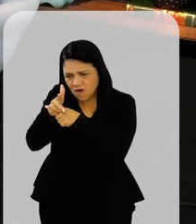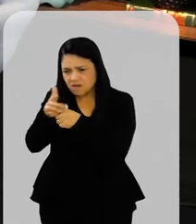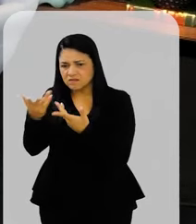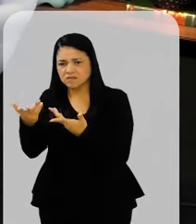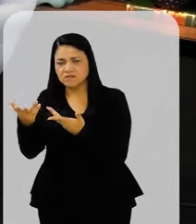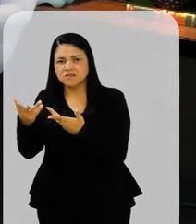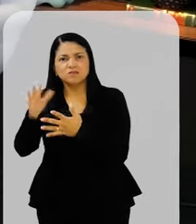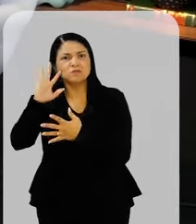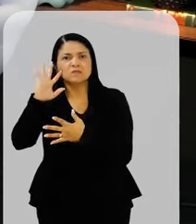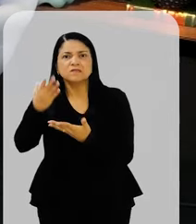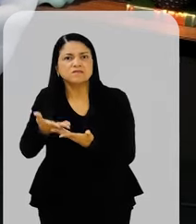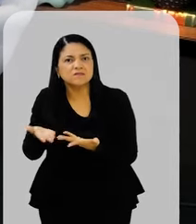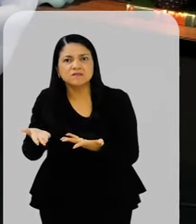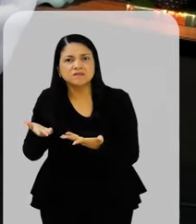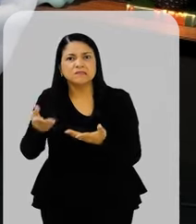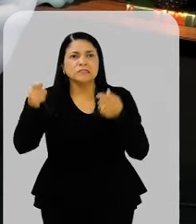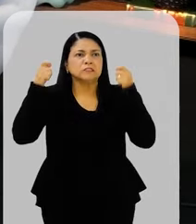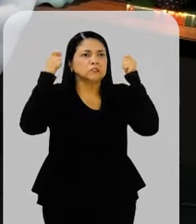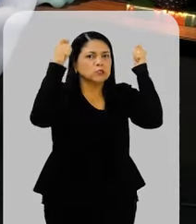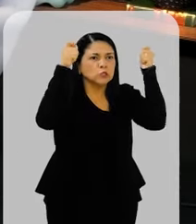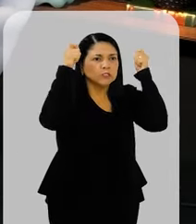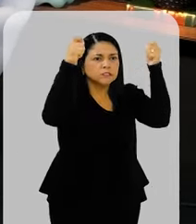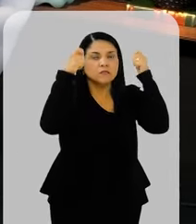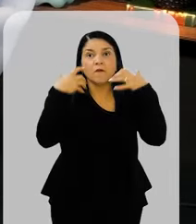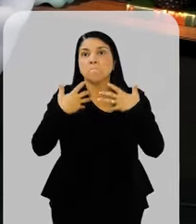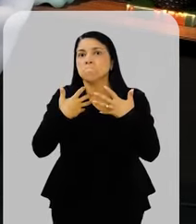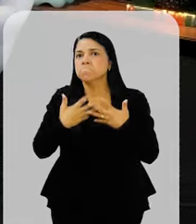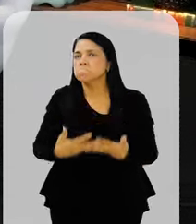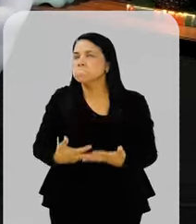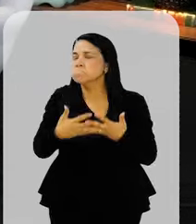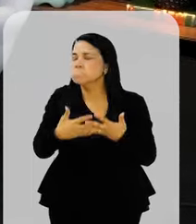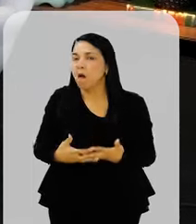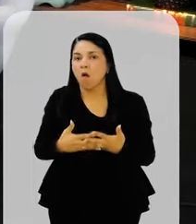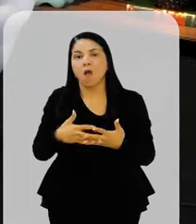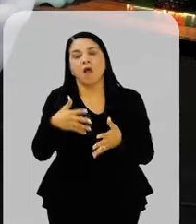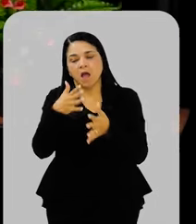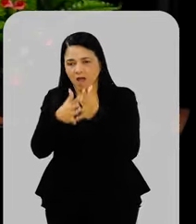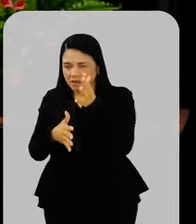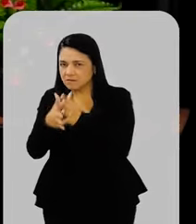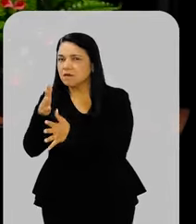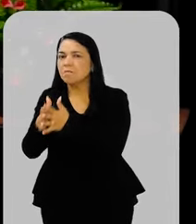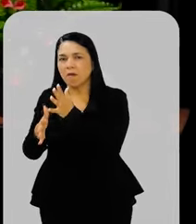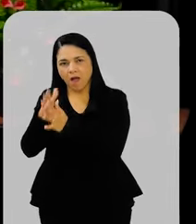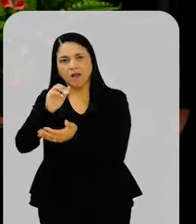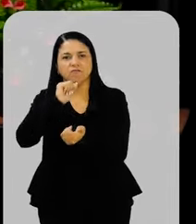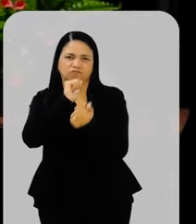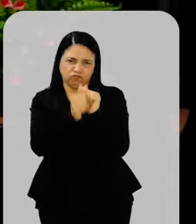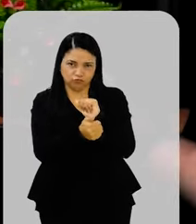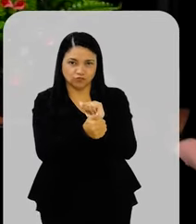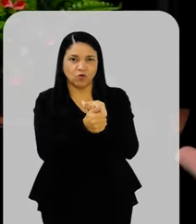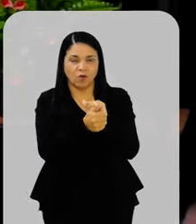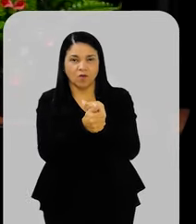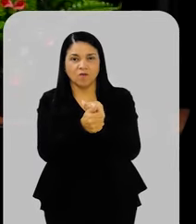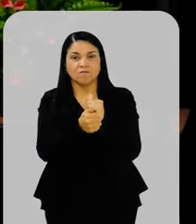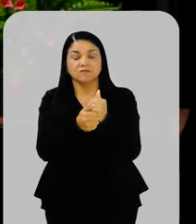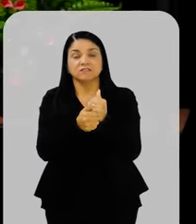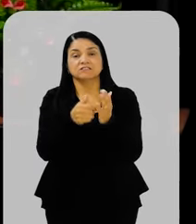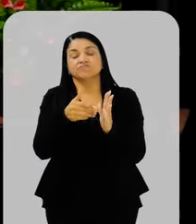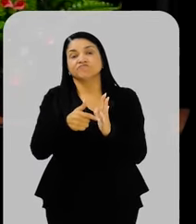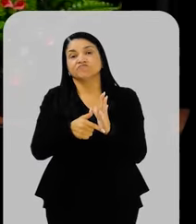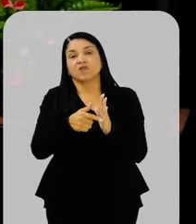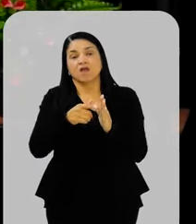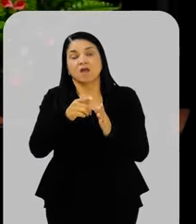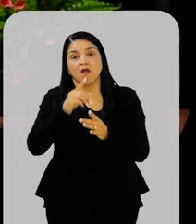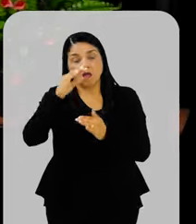coloca a lente. E o sujeito não define, rapaz. A torcida fica chateada. É uma coisa até que atrapalha o espetáculo, né? Com certeza. Você tira a autoridade